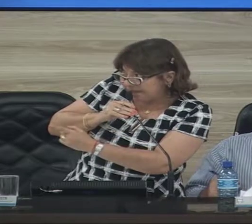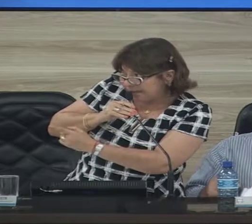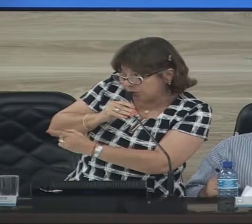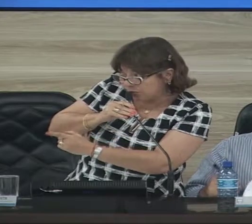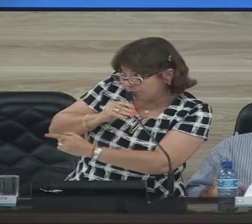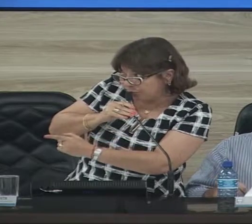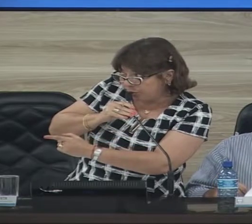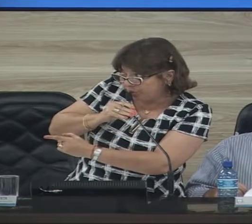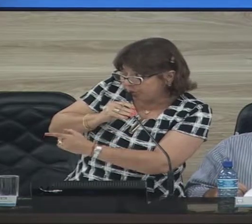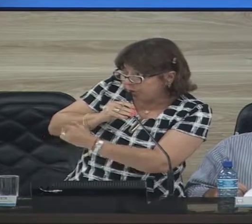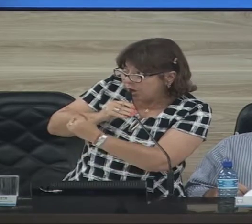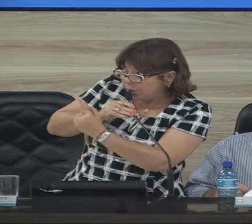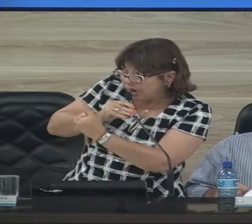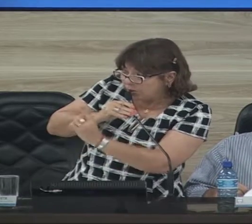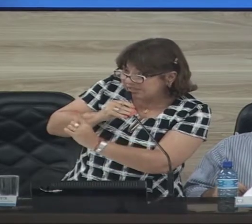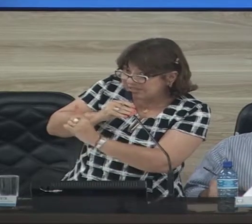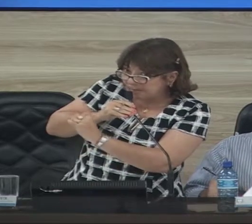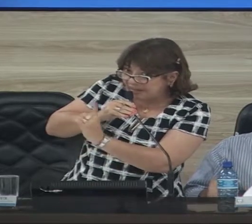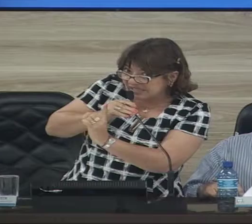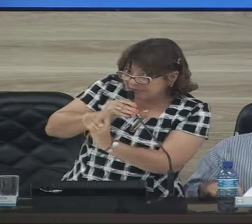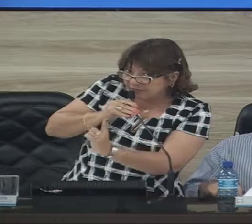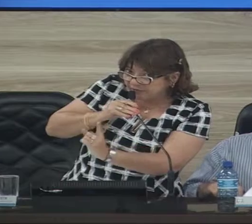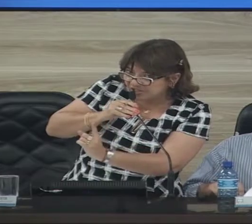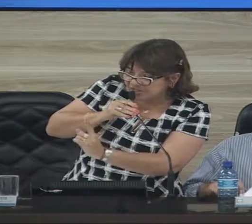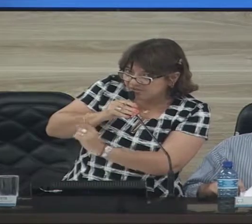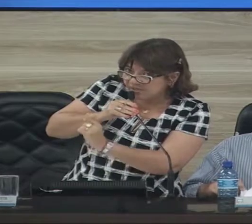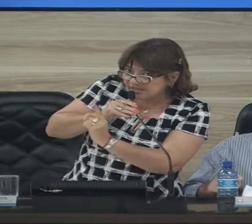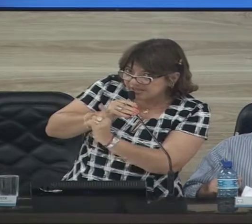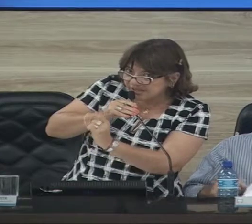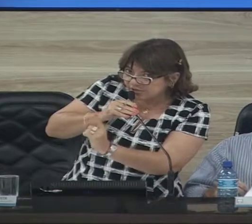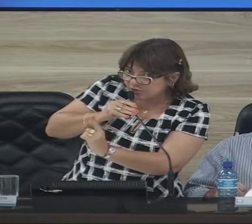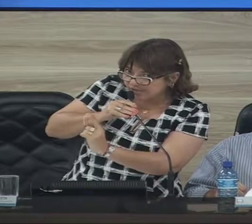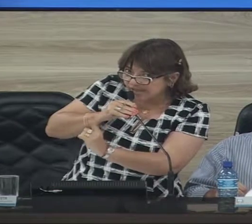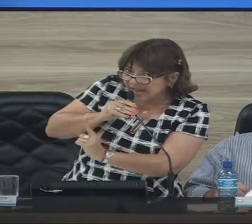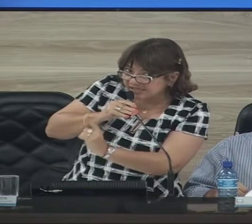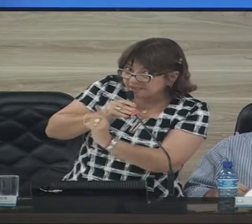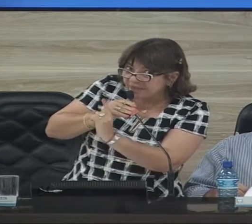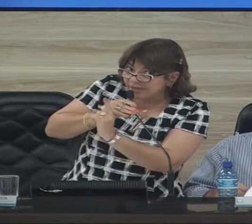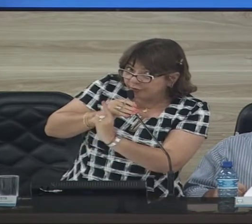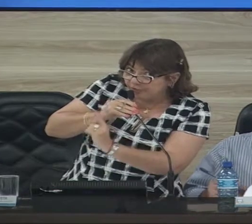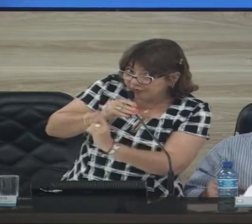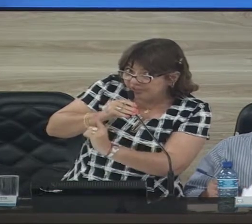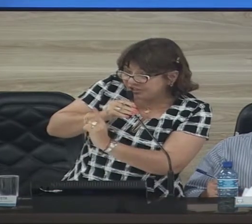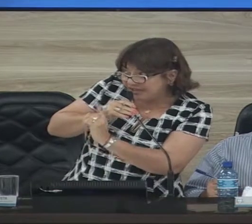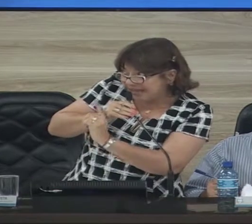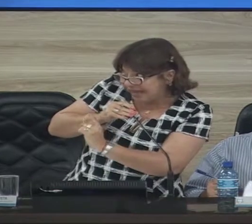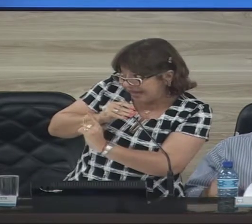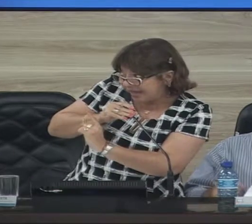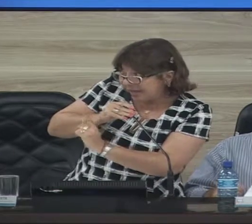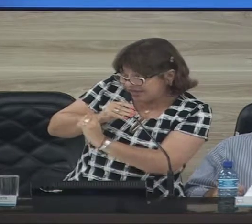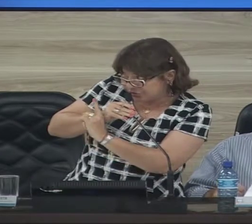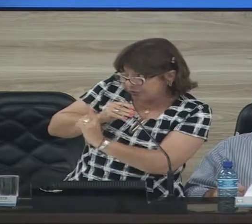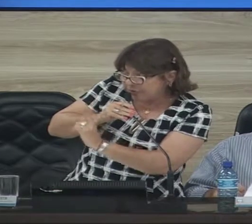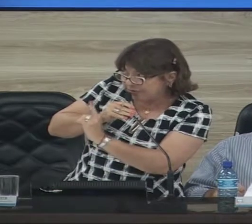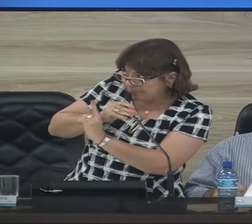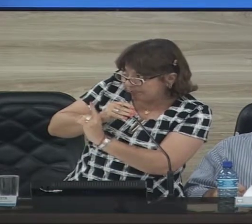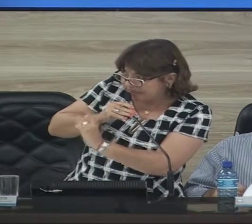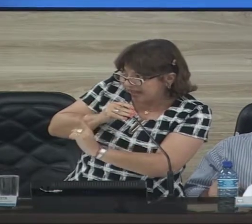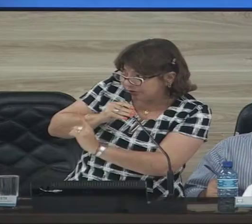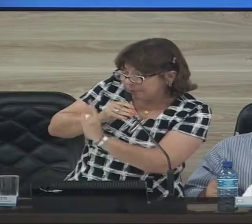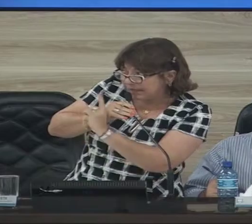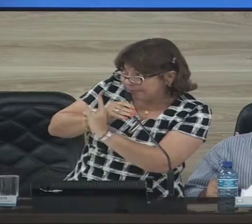utilizar recurso público com uma coisa que, pelas manifestações das redes sociais, foi vista que isso não